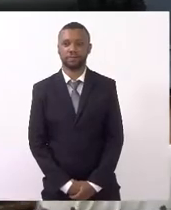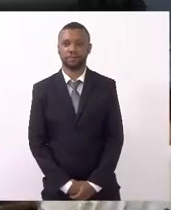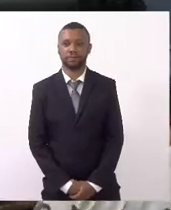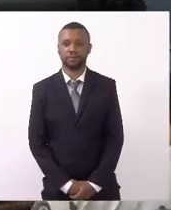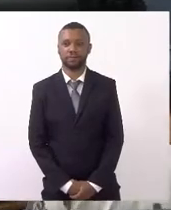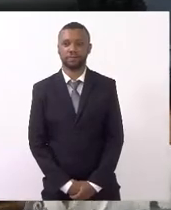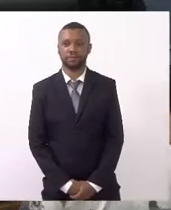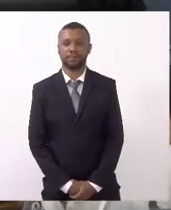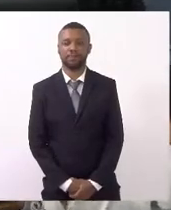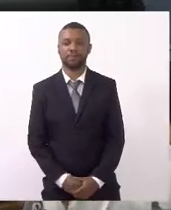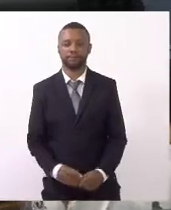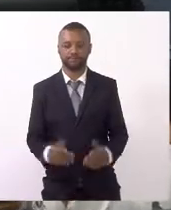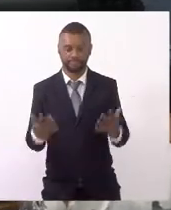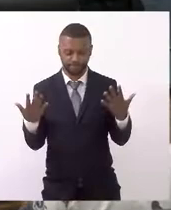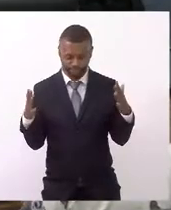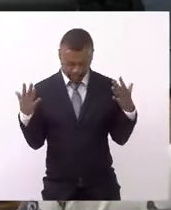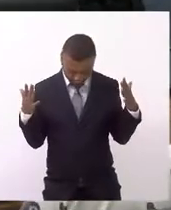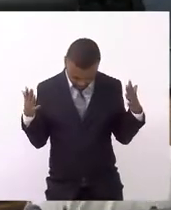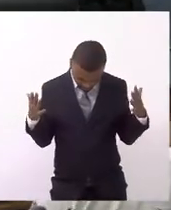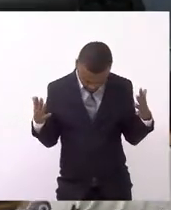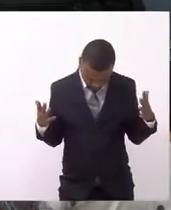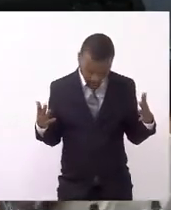E aí